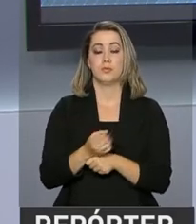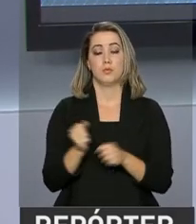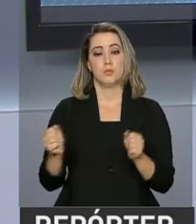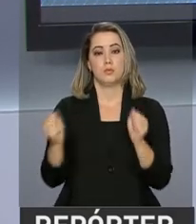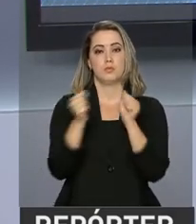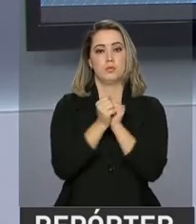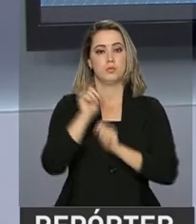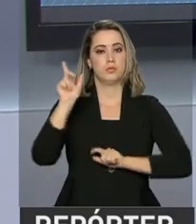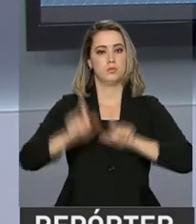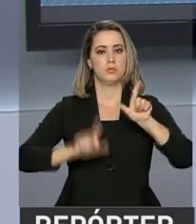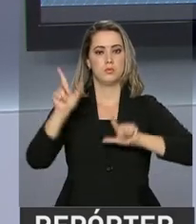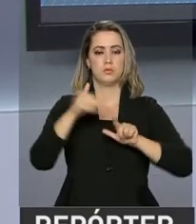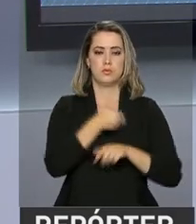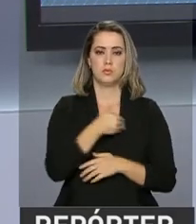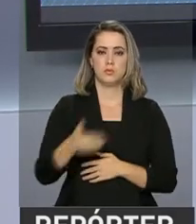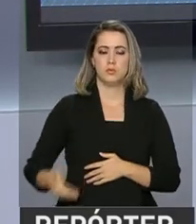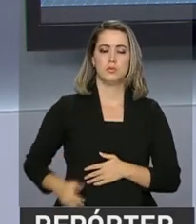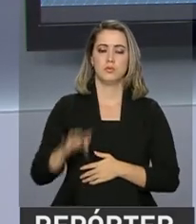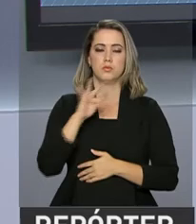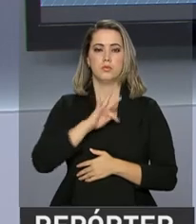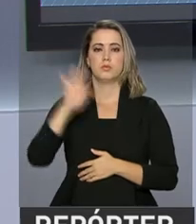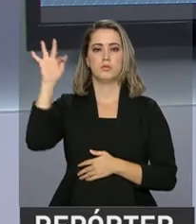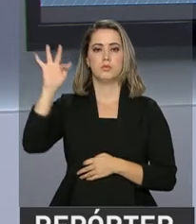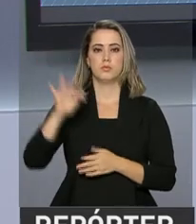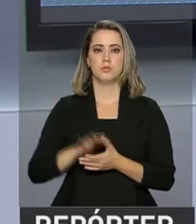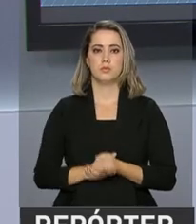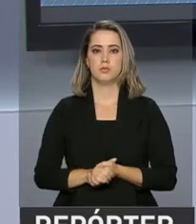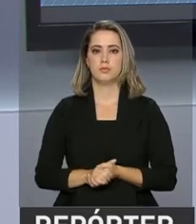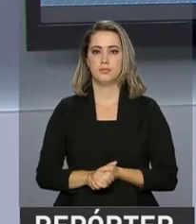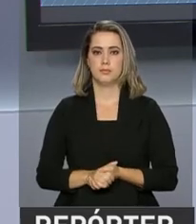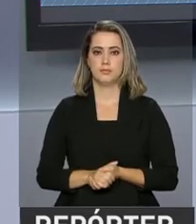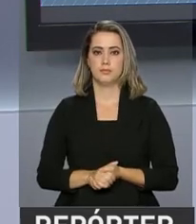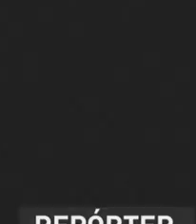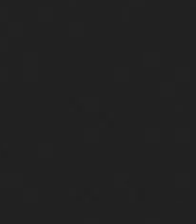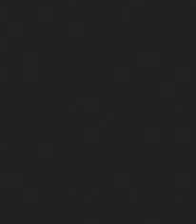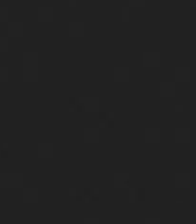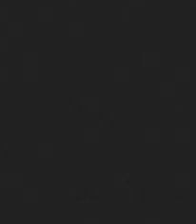continue com a gente aqui na nbr a tv do governo federal